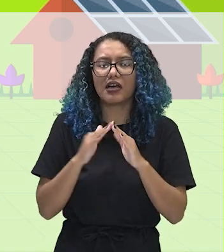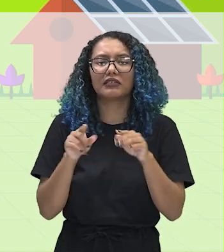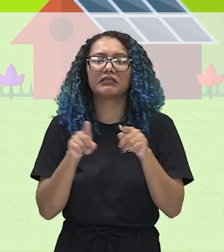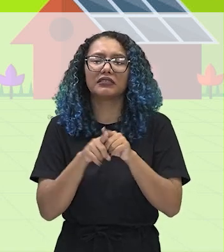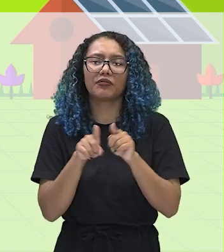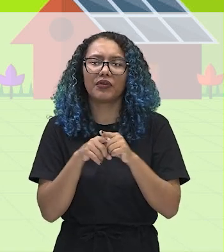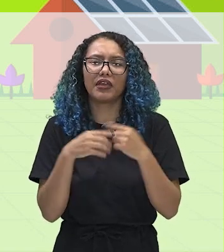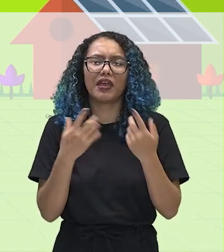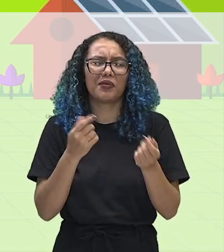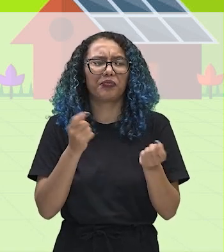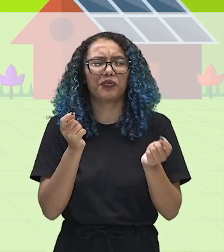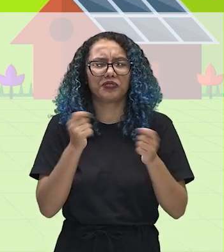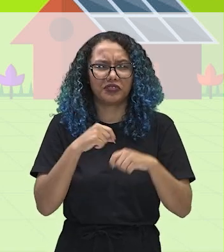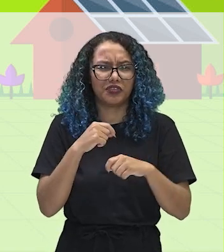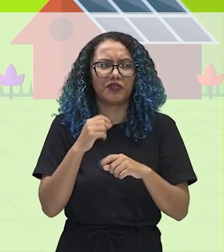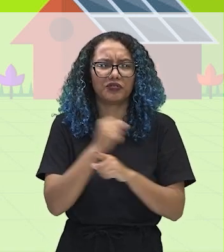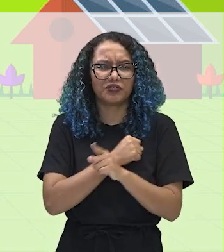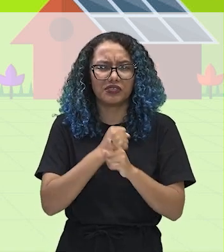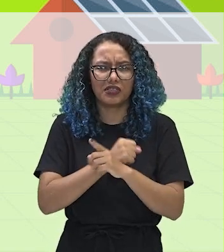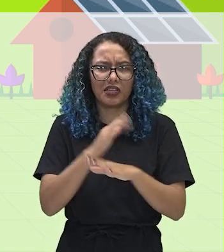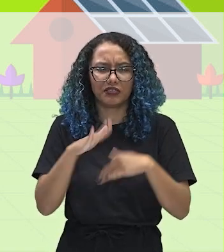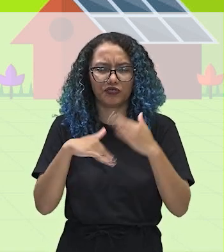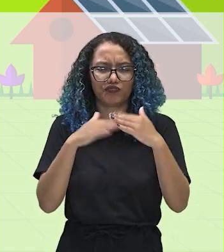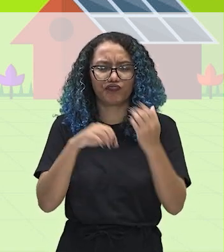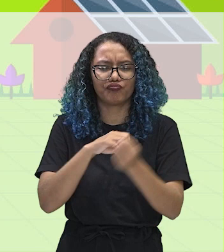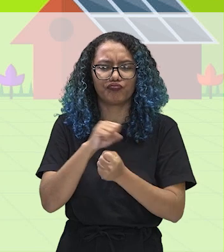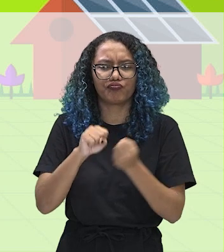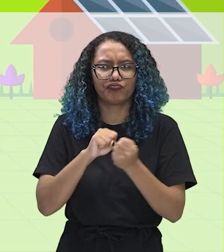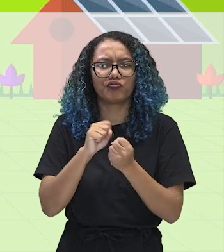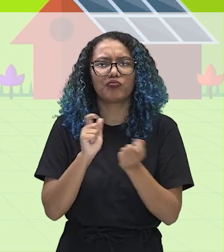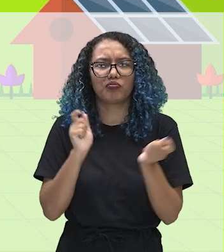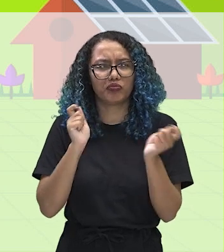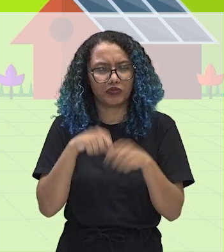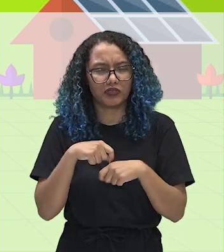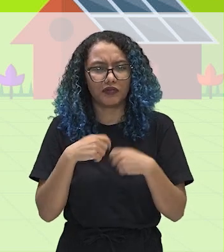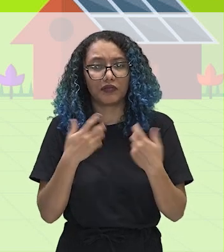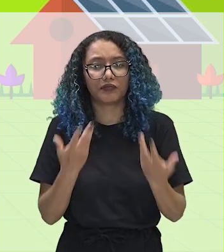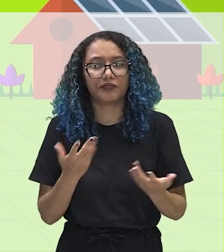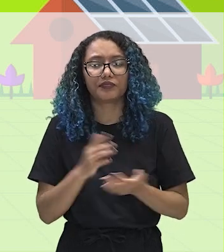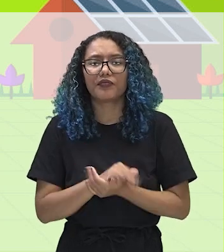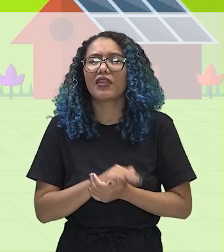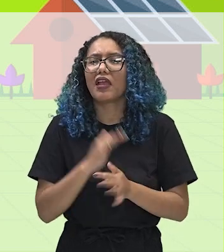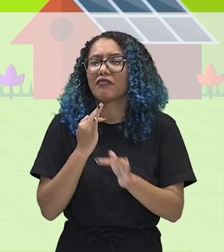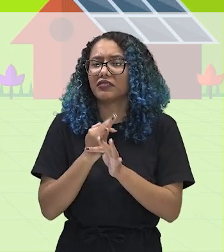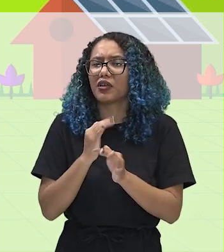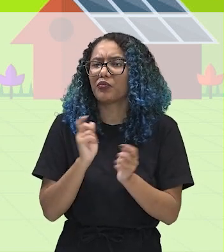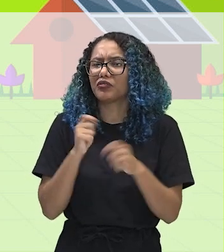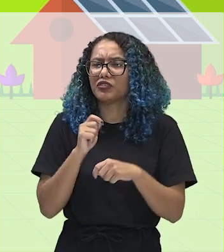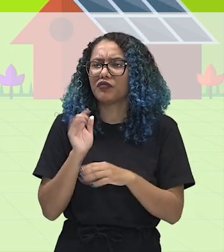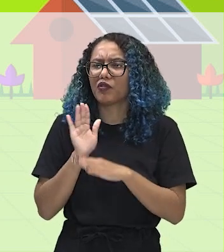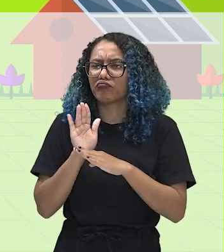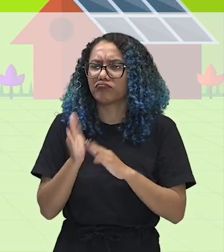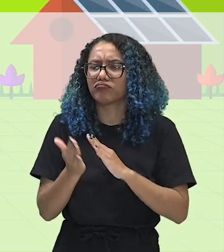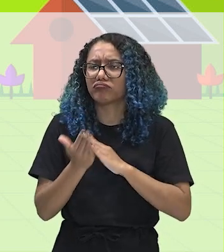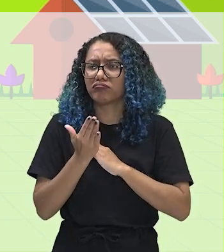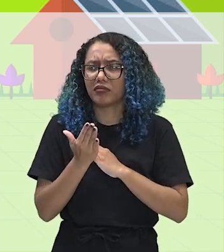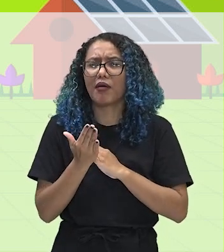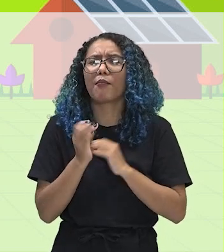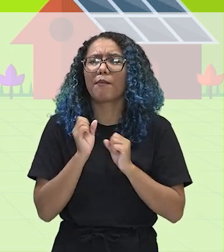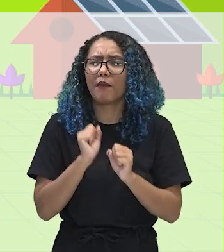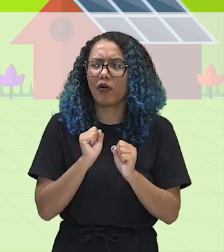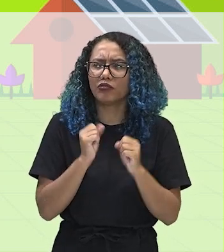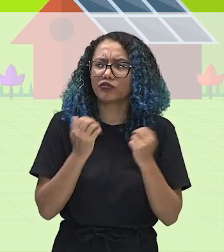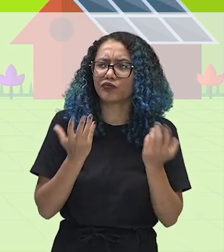conseguimos desenvolver a sociedade de forma sustentável? Será que a física pode nos ajudar com isso? O que será que